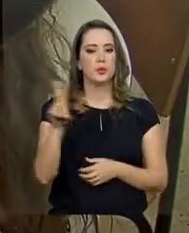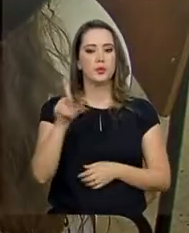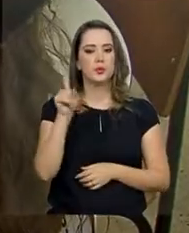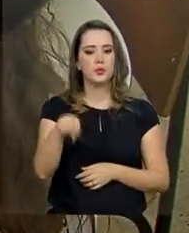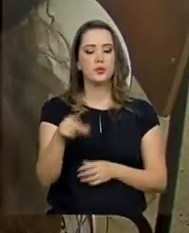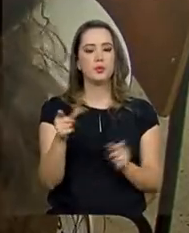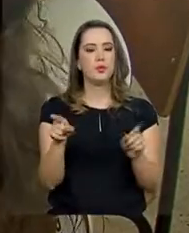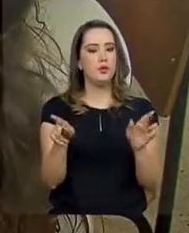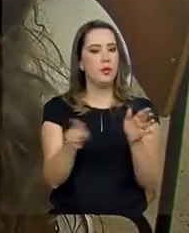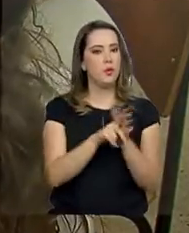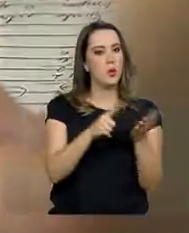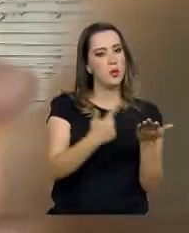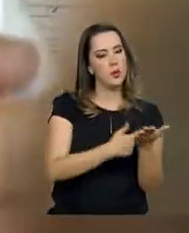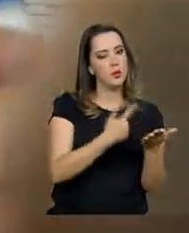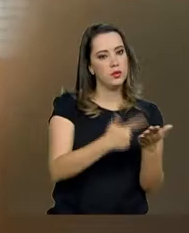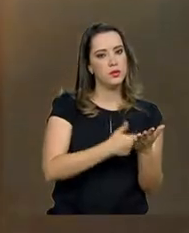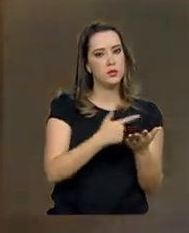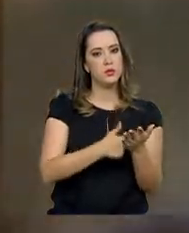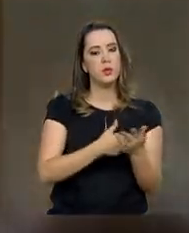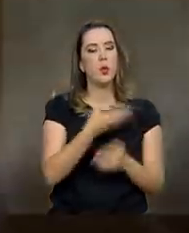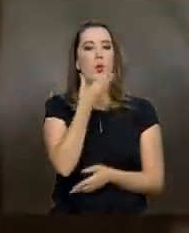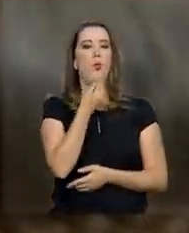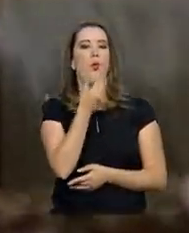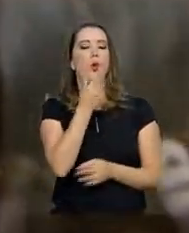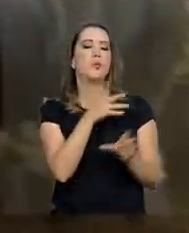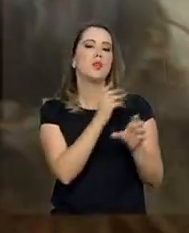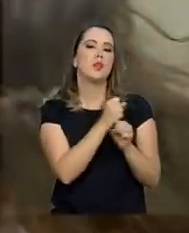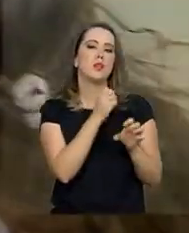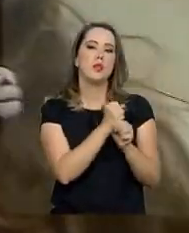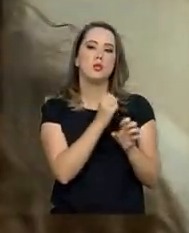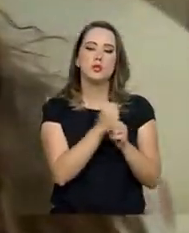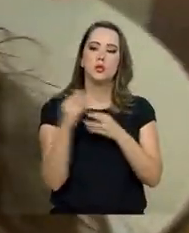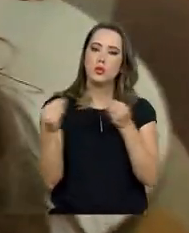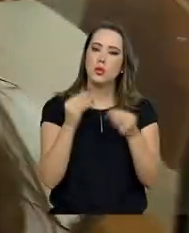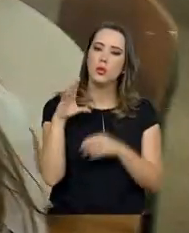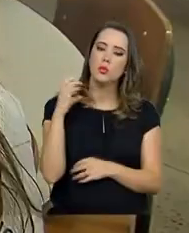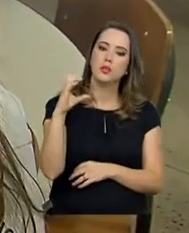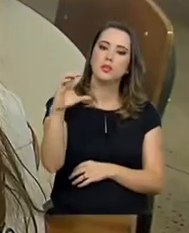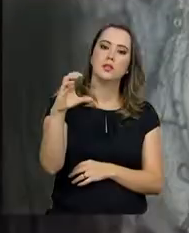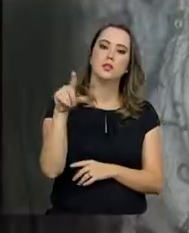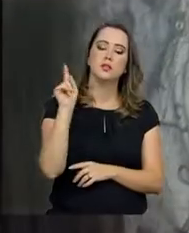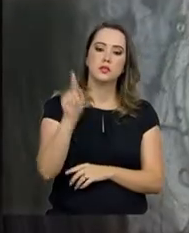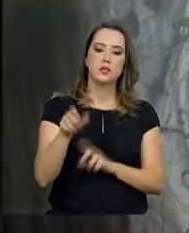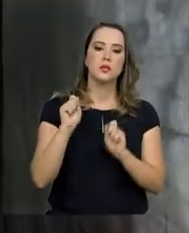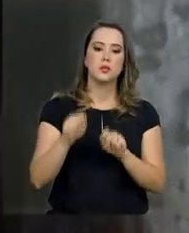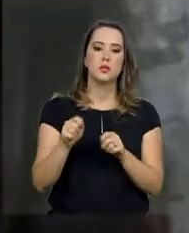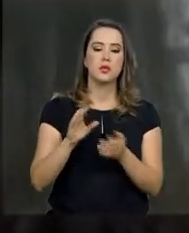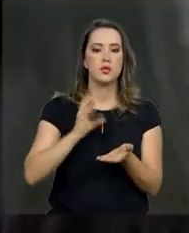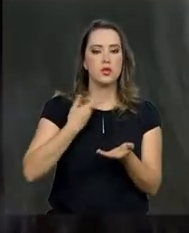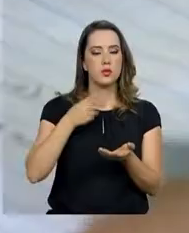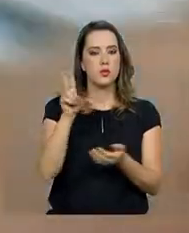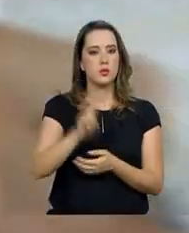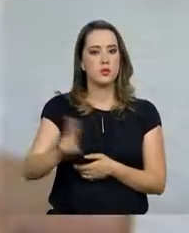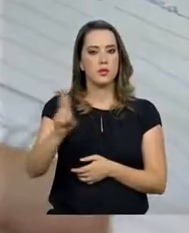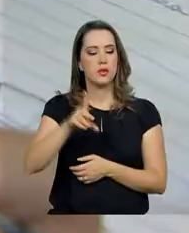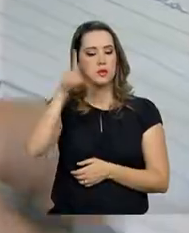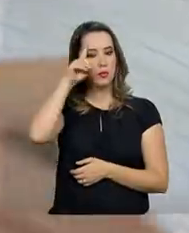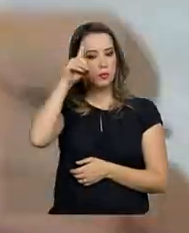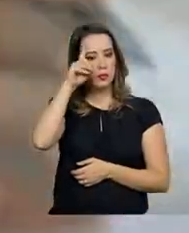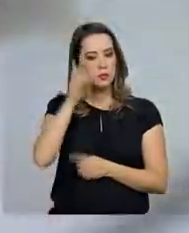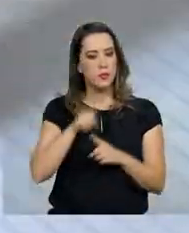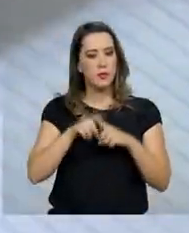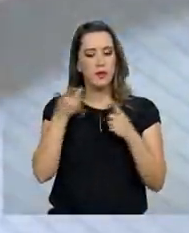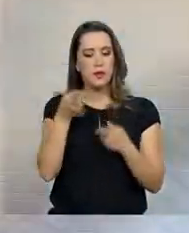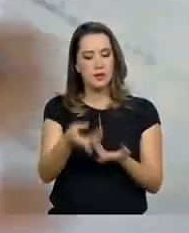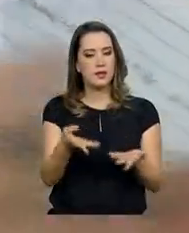no livro de Malba Tahan, O Homem que Calculava, que fala sobre como as ciências exatas podem ser aplicadas no dia a dia. Mas a